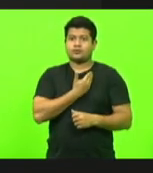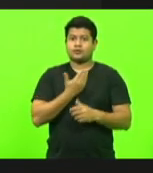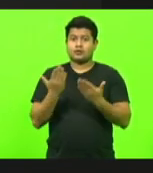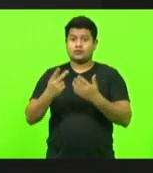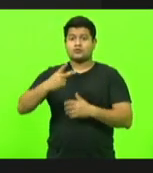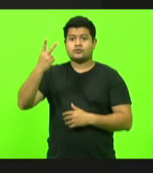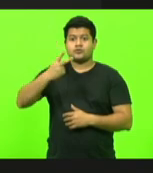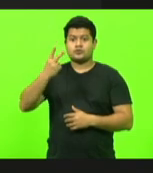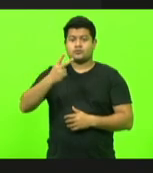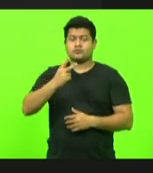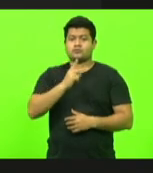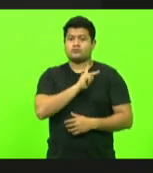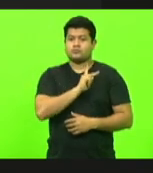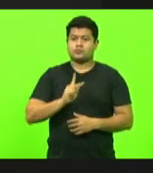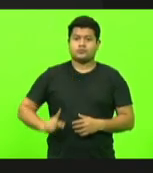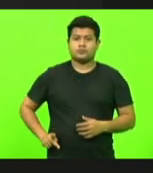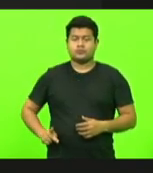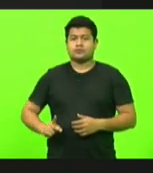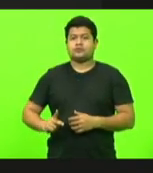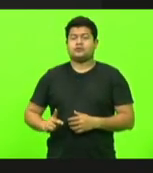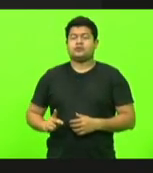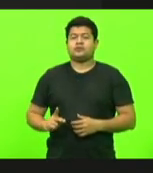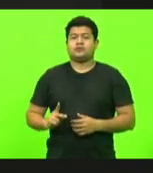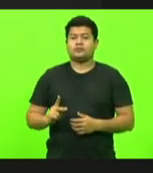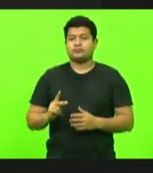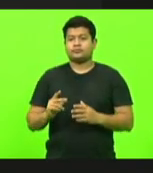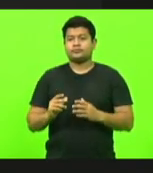casa. Obrigado pela leitura